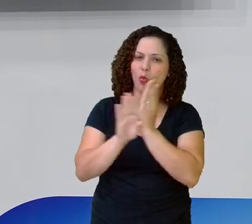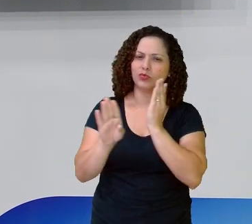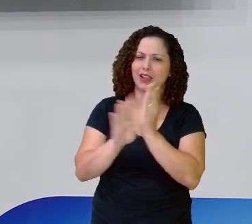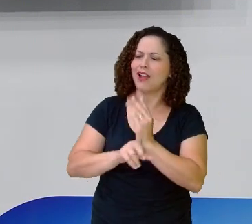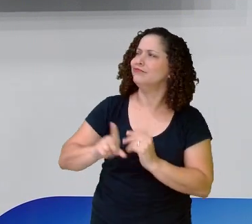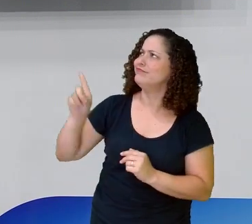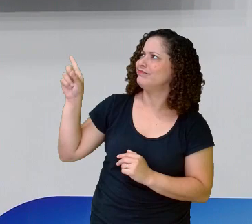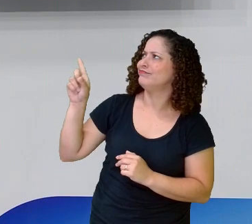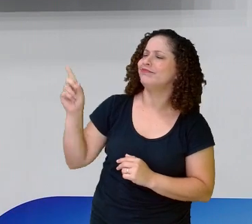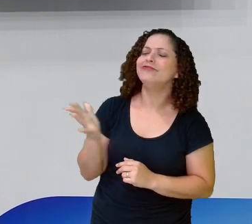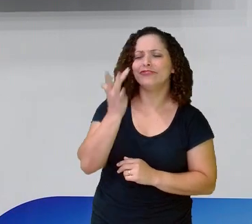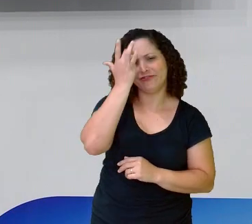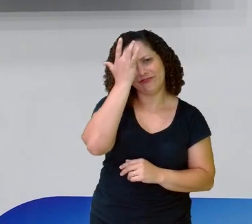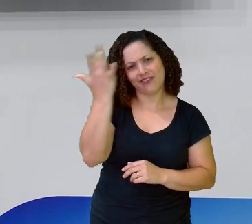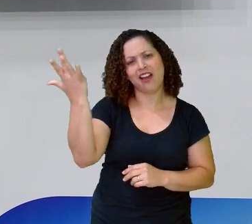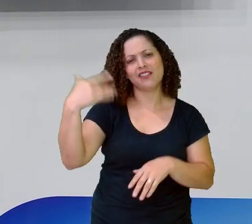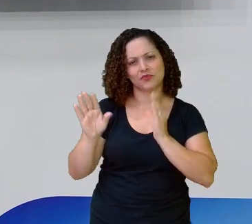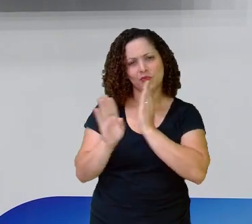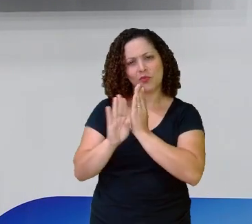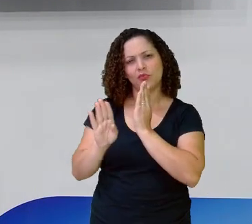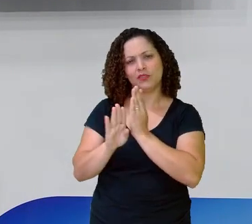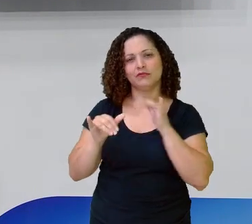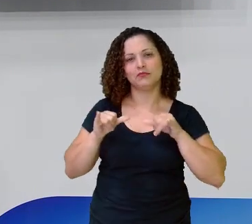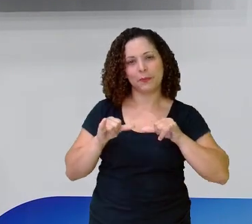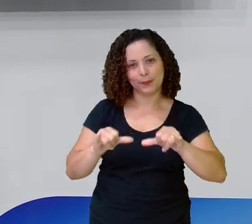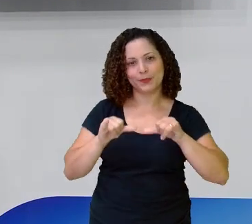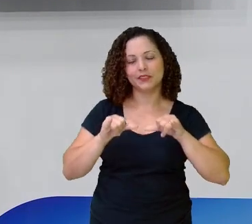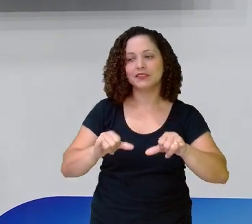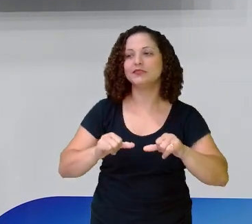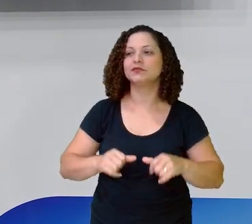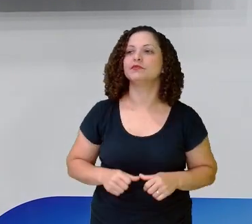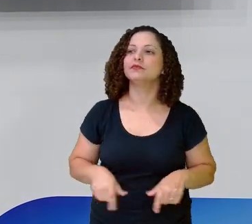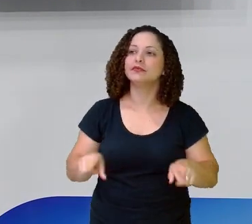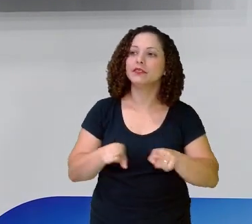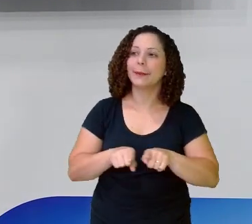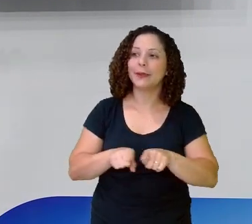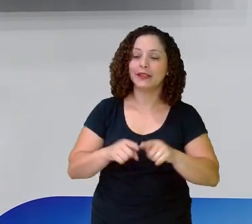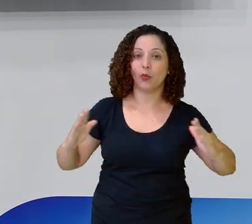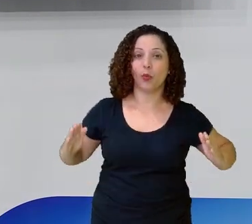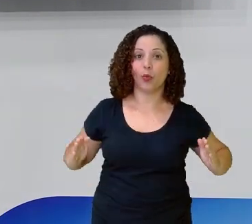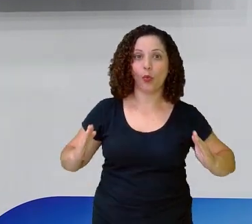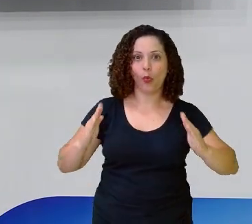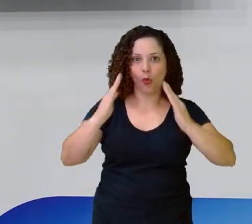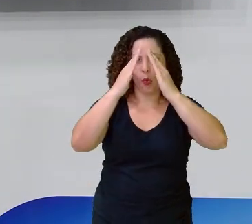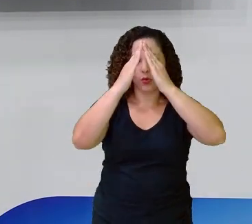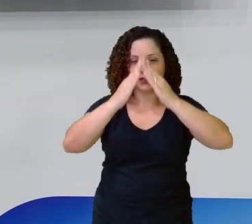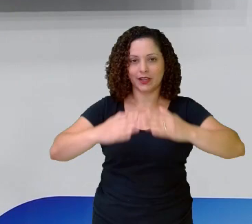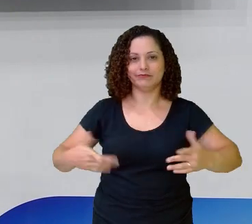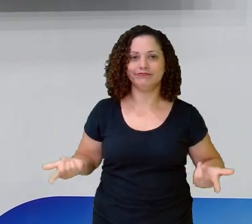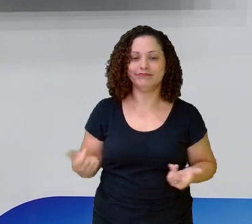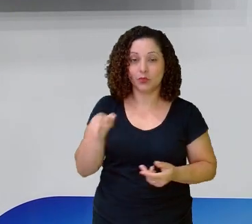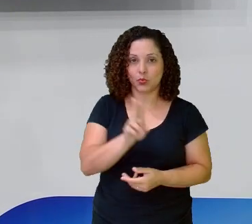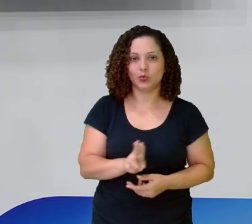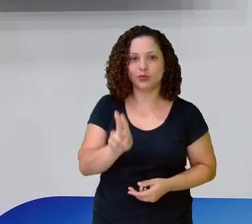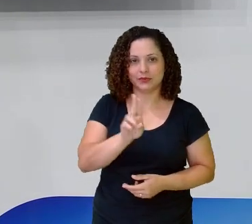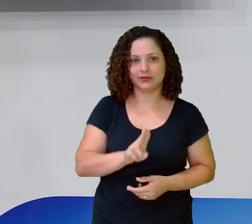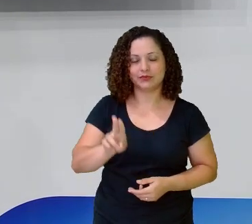facilmente essas figuras no cotidiano, né? Tem o meu cone, que eu acabei de falar, que também é um